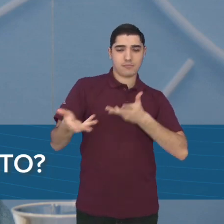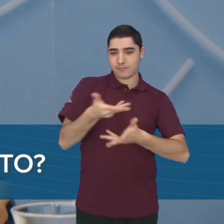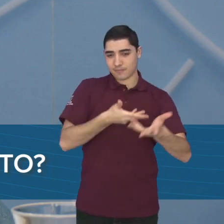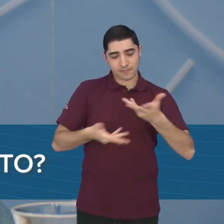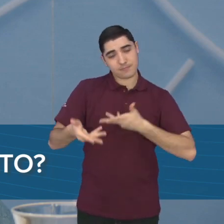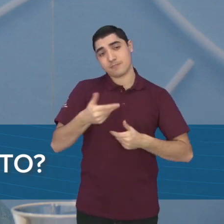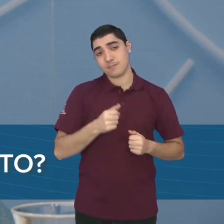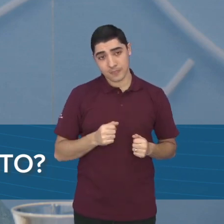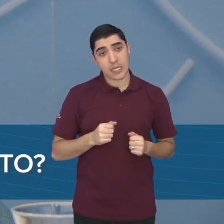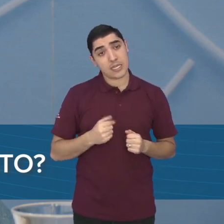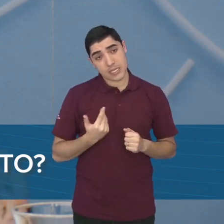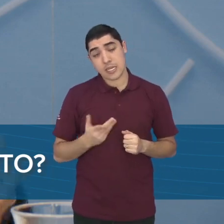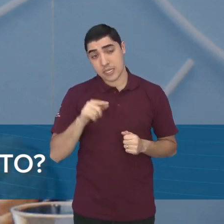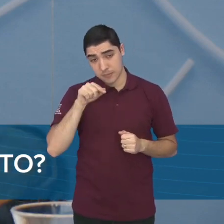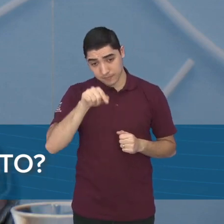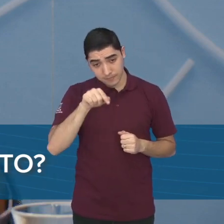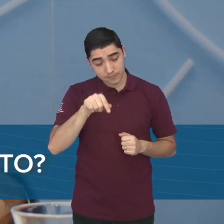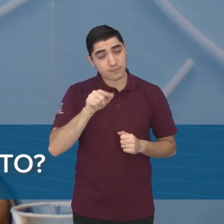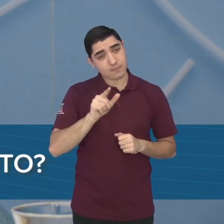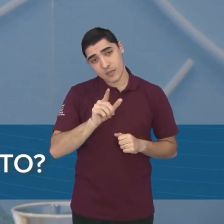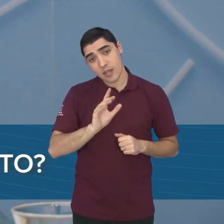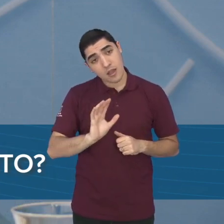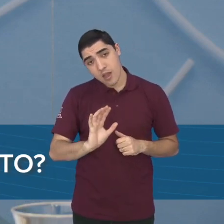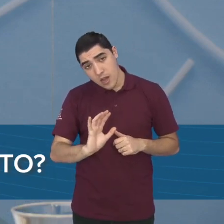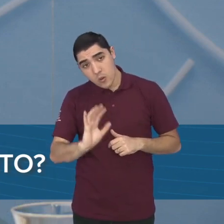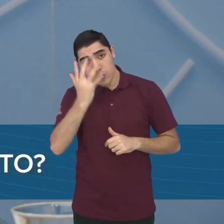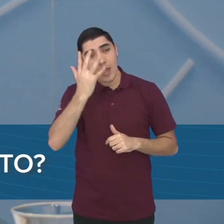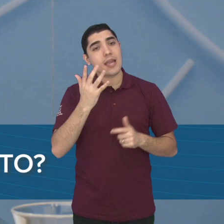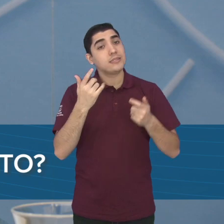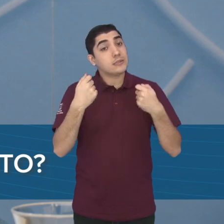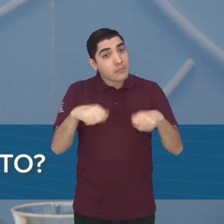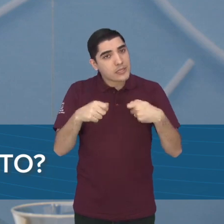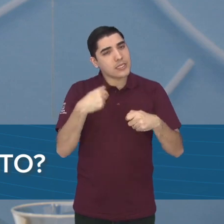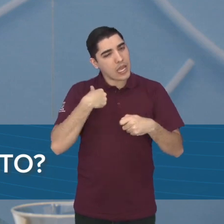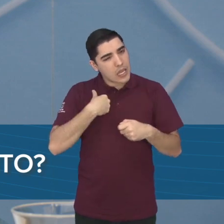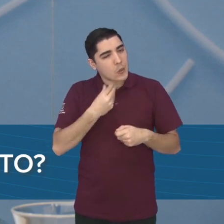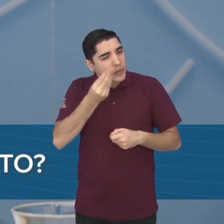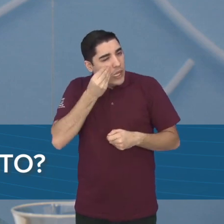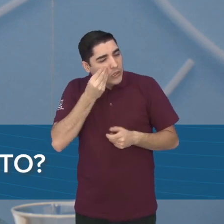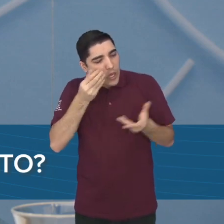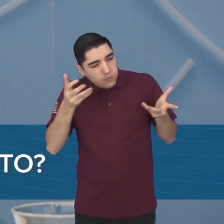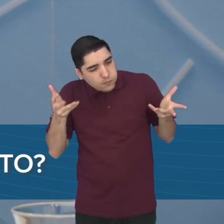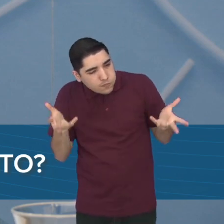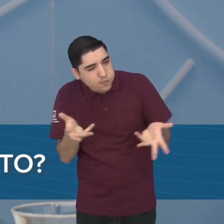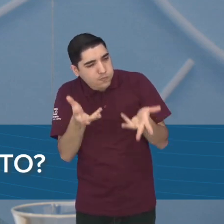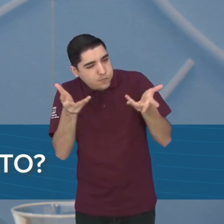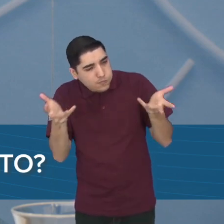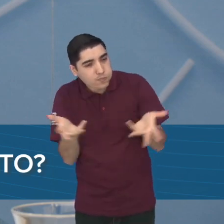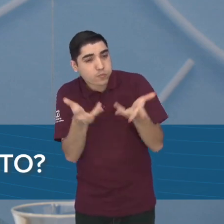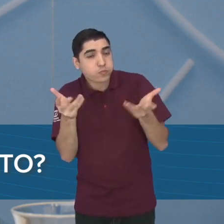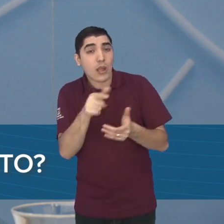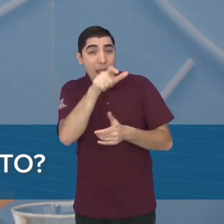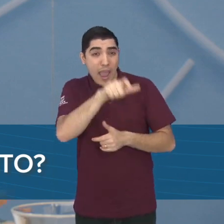que são partes ali que vão se montando e fazem dar um sentido diferente